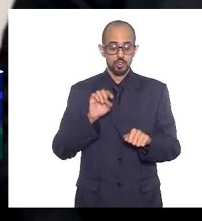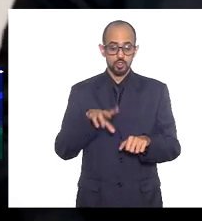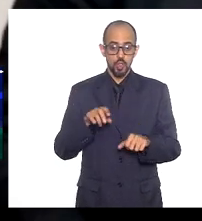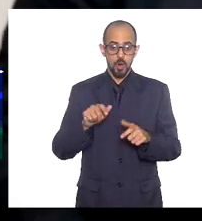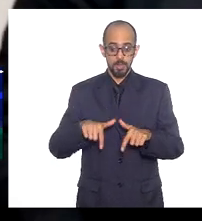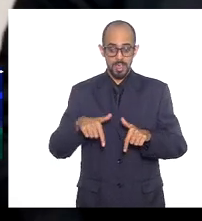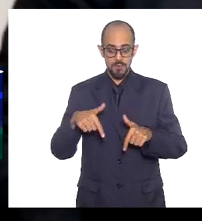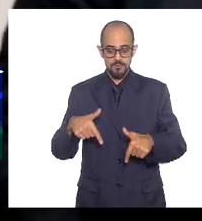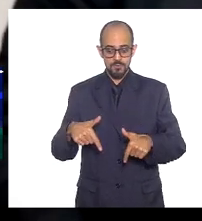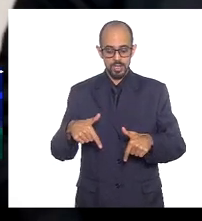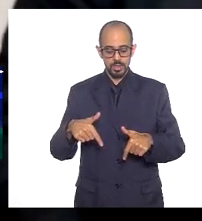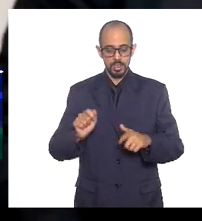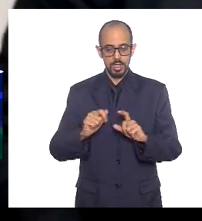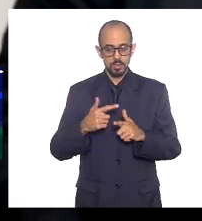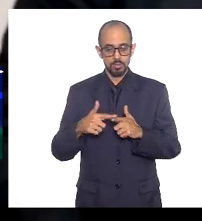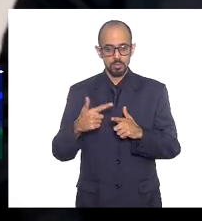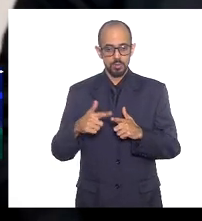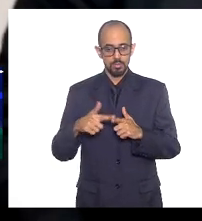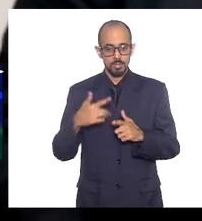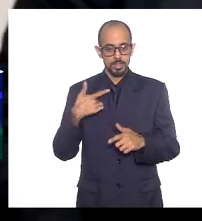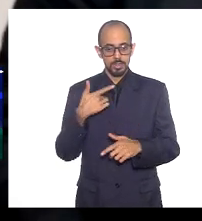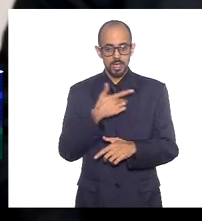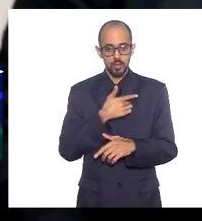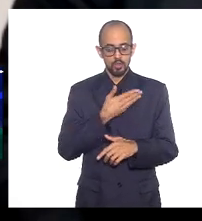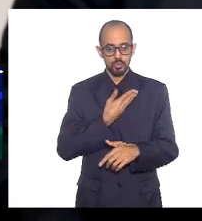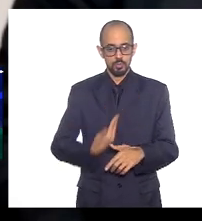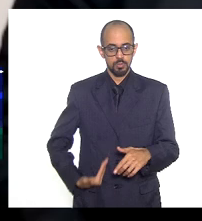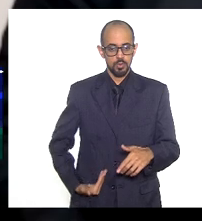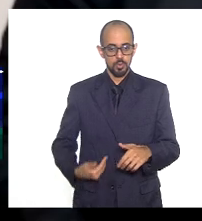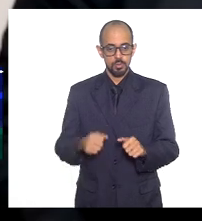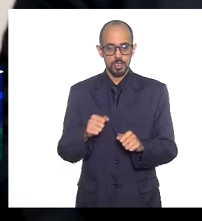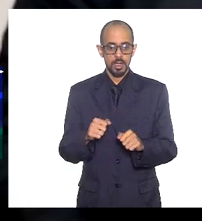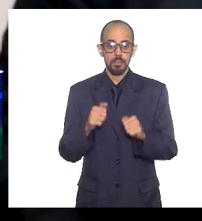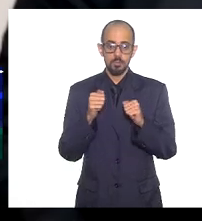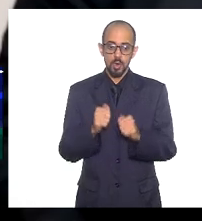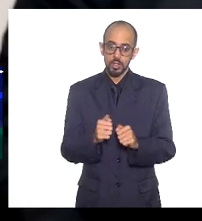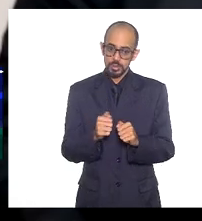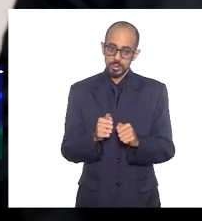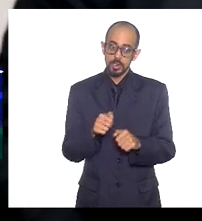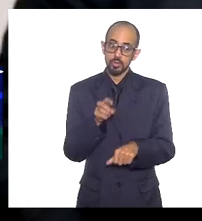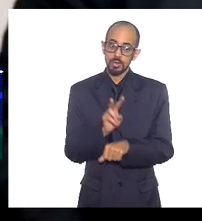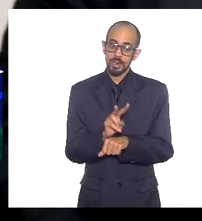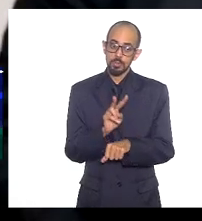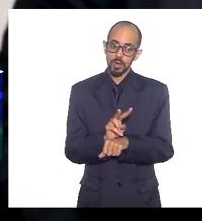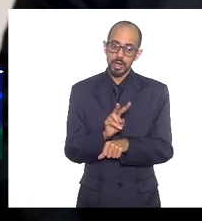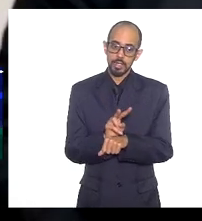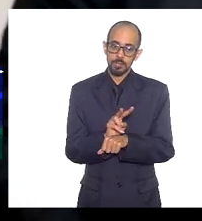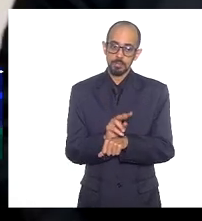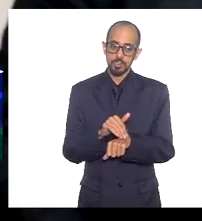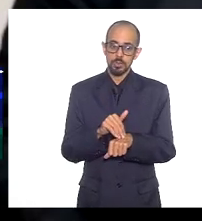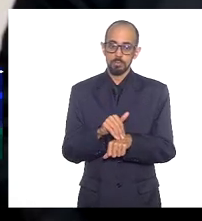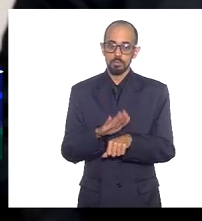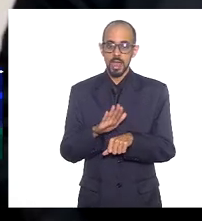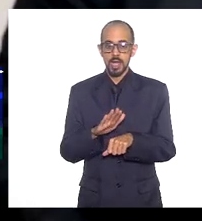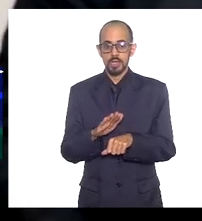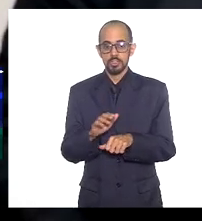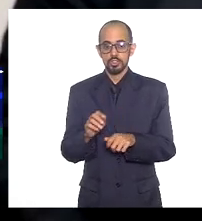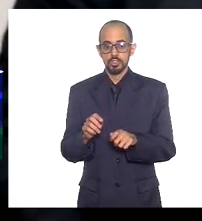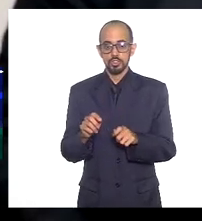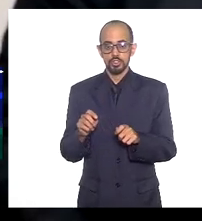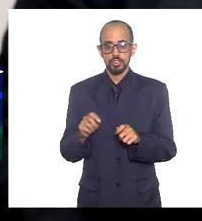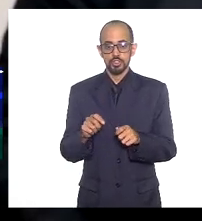contexto da saúde pública, sendo permitido a acumulação de cargos públicos, ainda que temporário, desde que haja compatibilidade de horário.